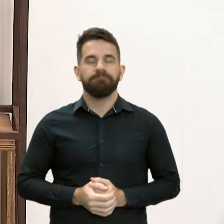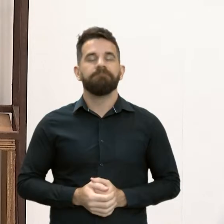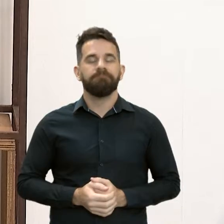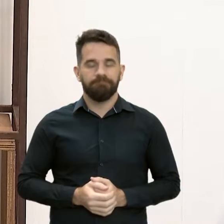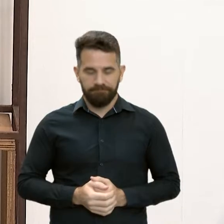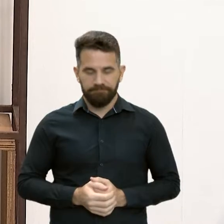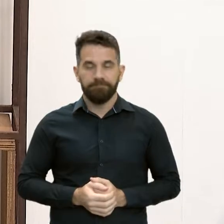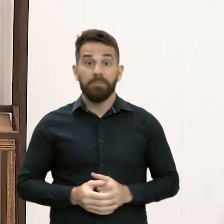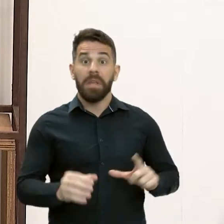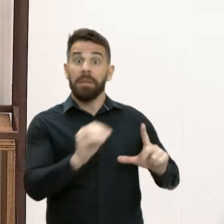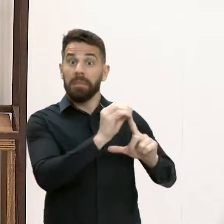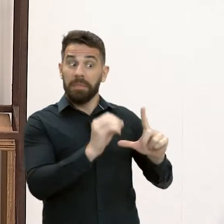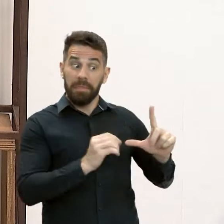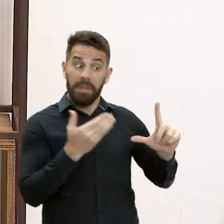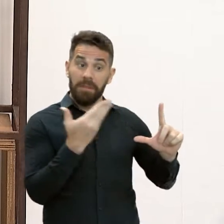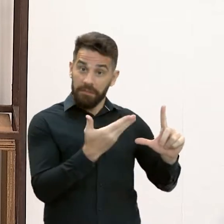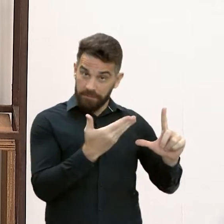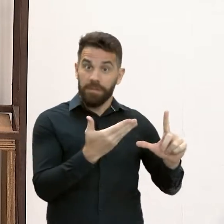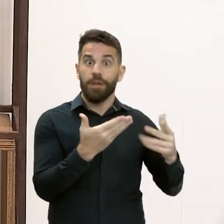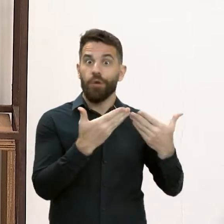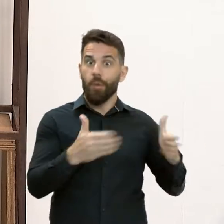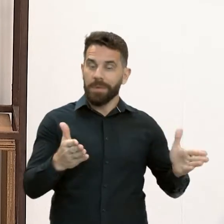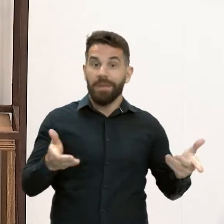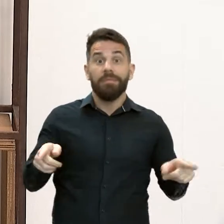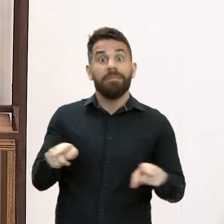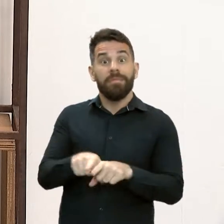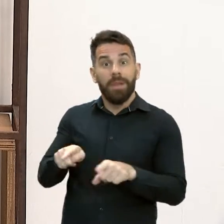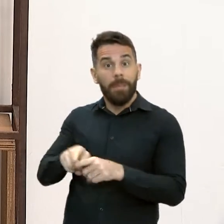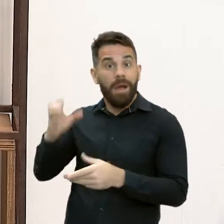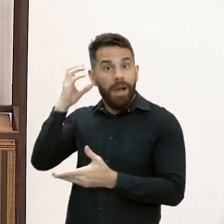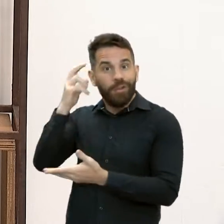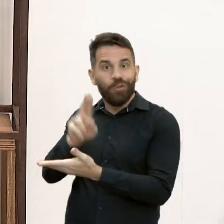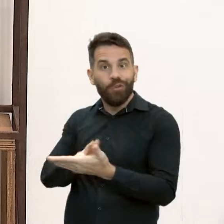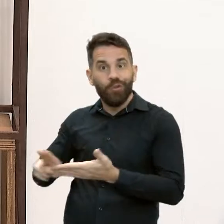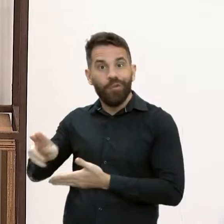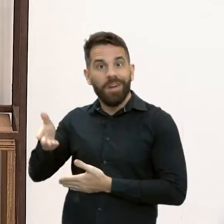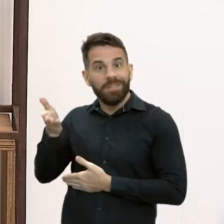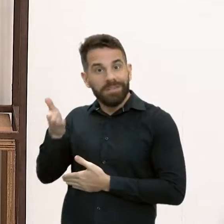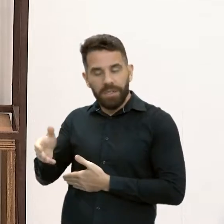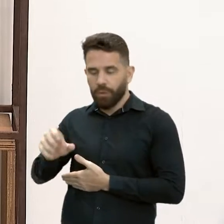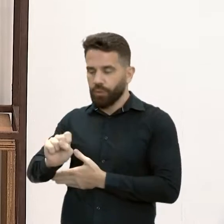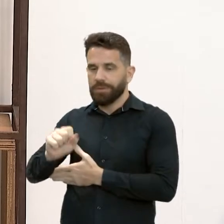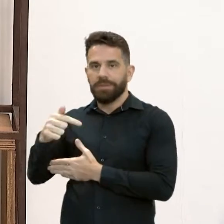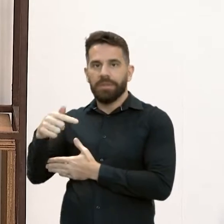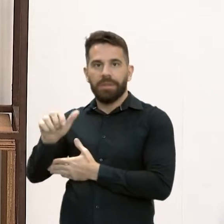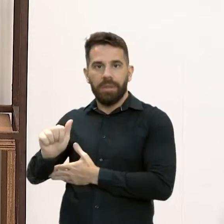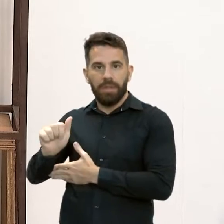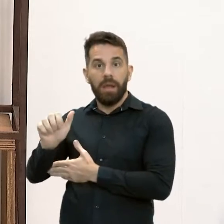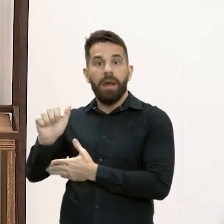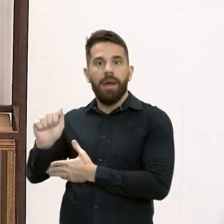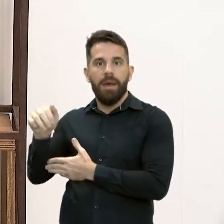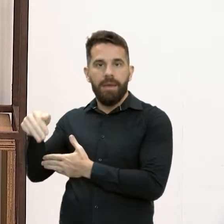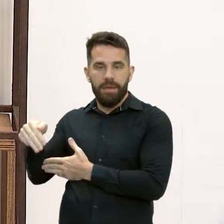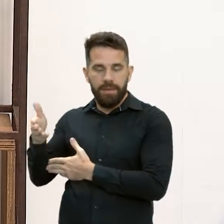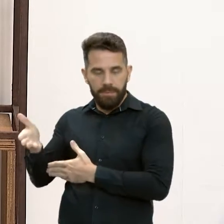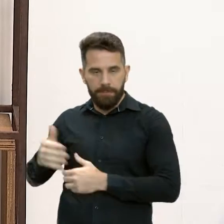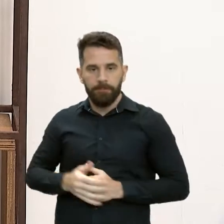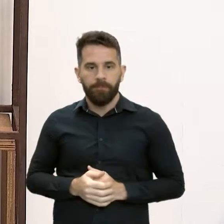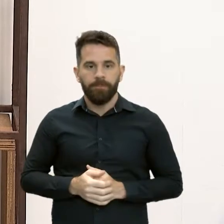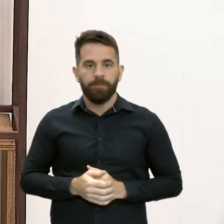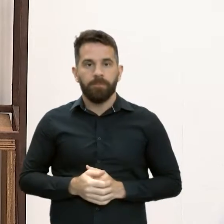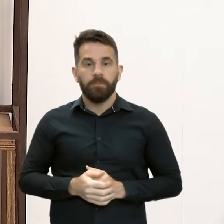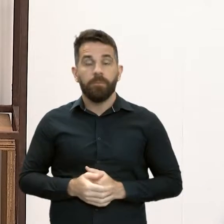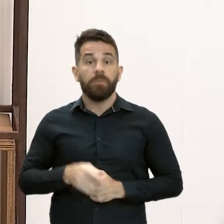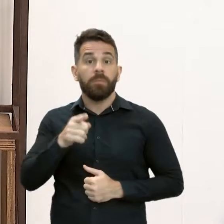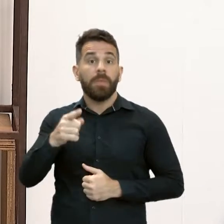Estamos na TV UFG e também na Rádio Universitária 870 AM. Em nome da acessibilidade para nosso público